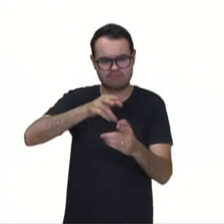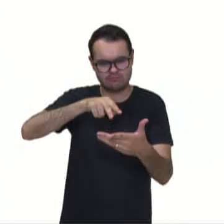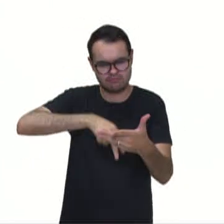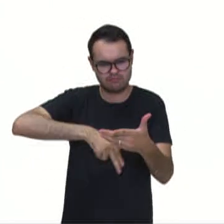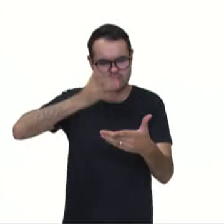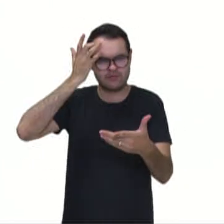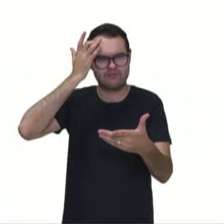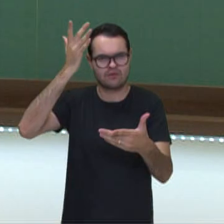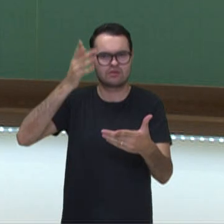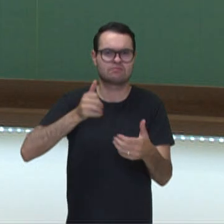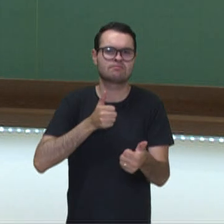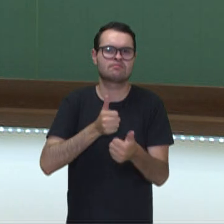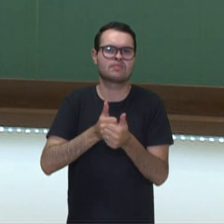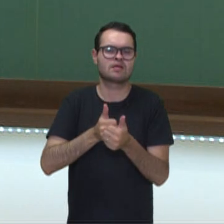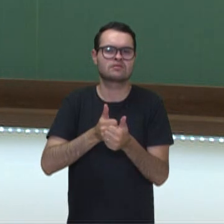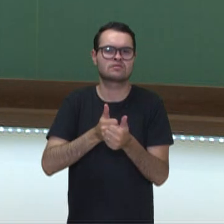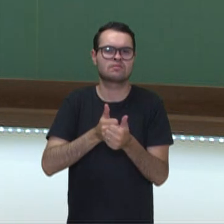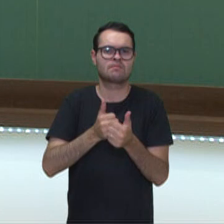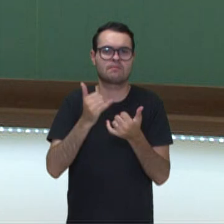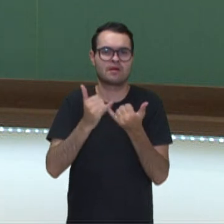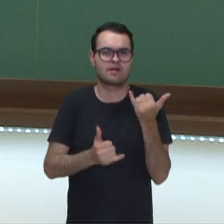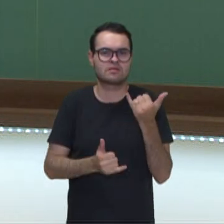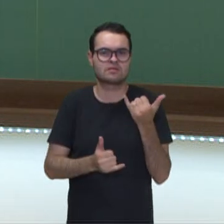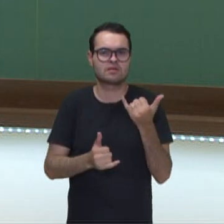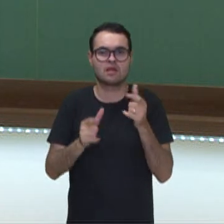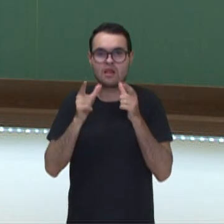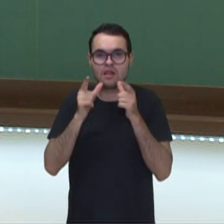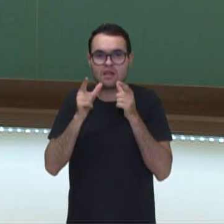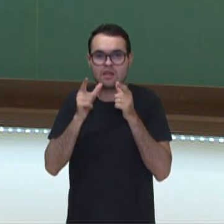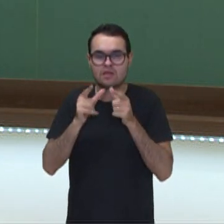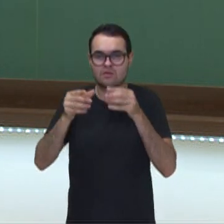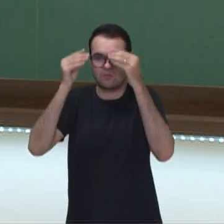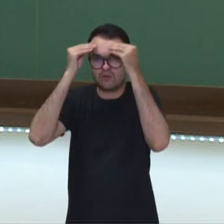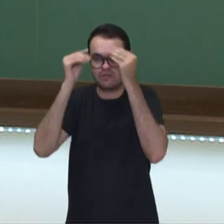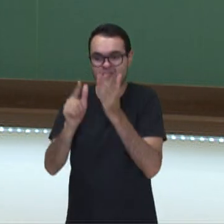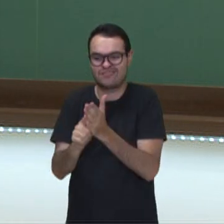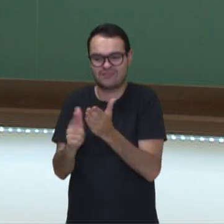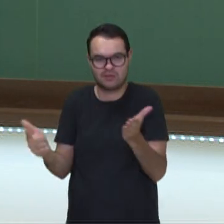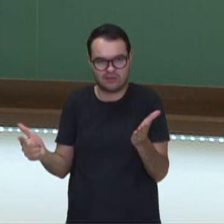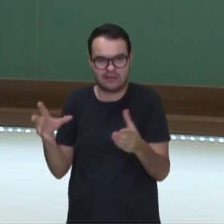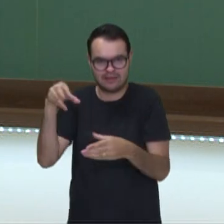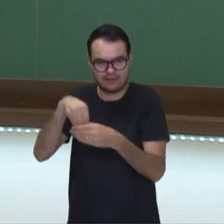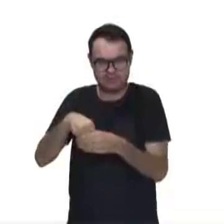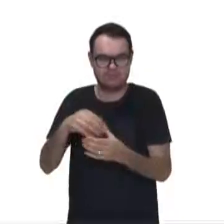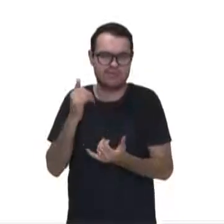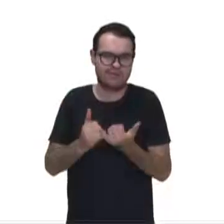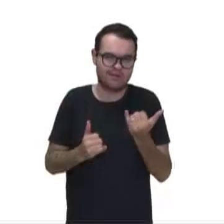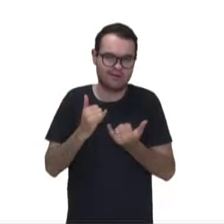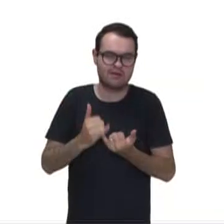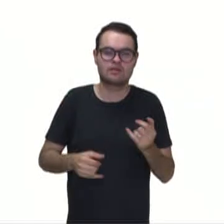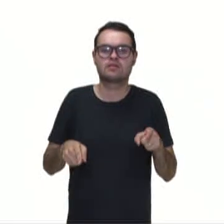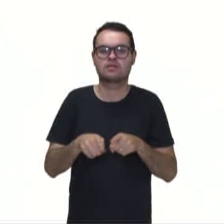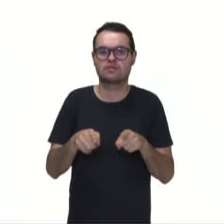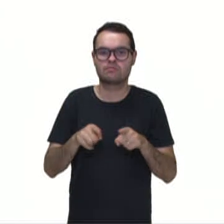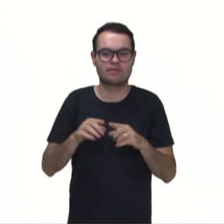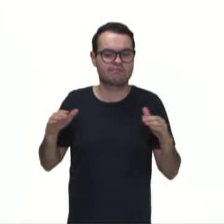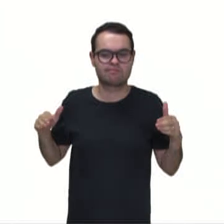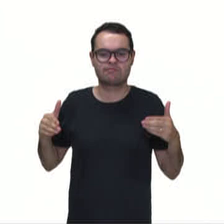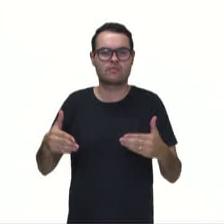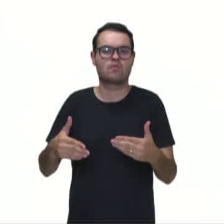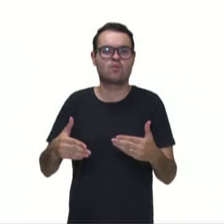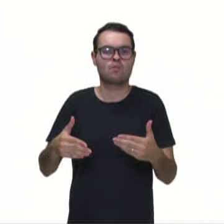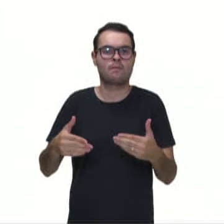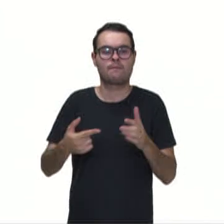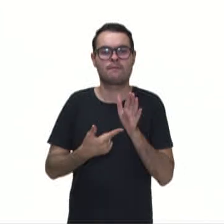próxima da linguagem jornalística, por assim dizer. Além de se tratar de uma abordagem que geralmente